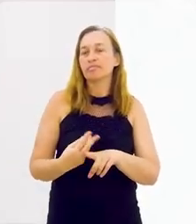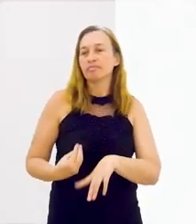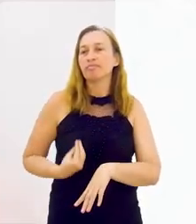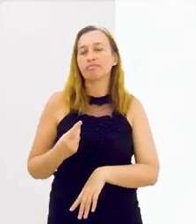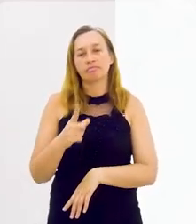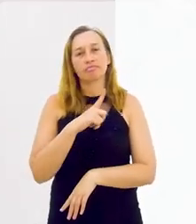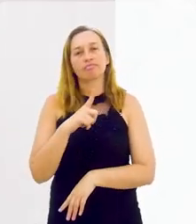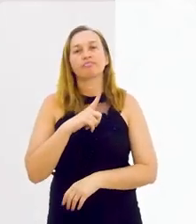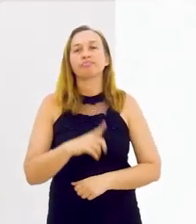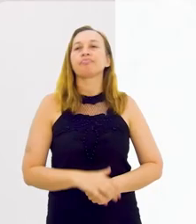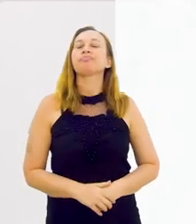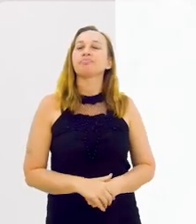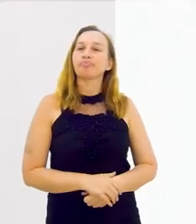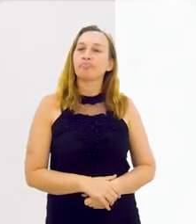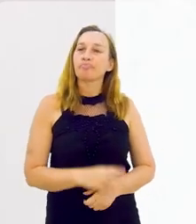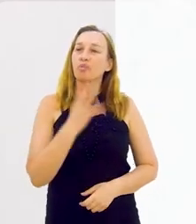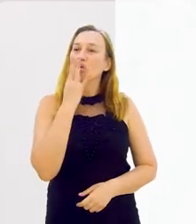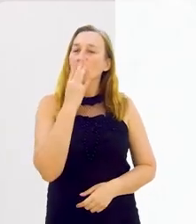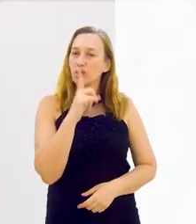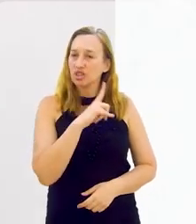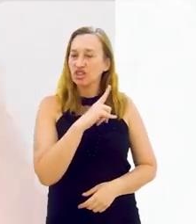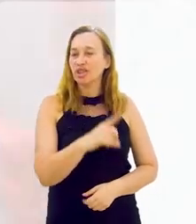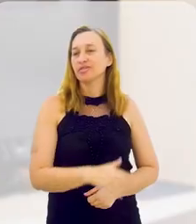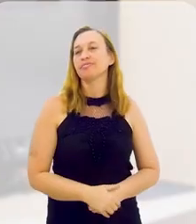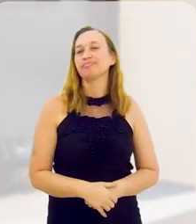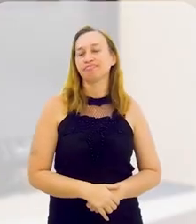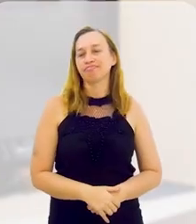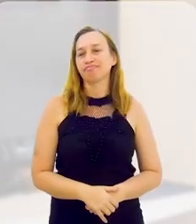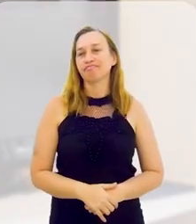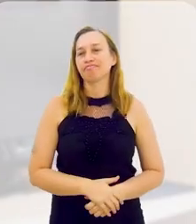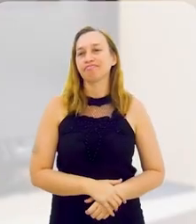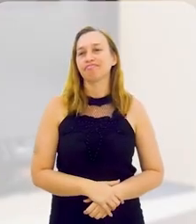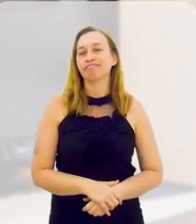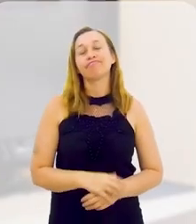corpo, ela ganha cores.